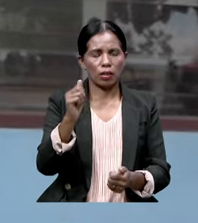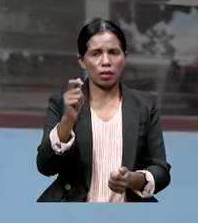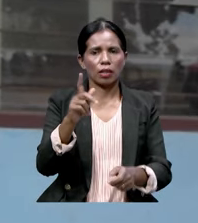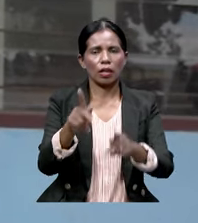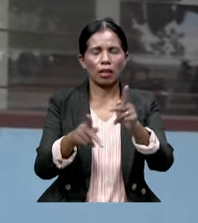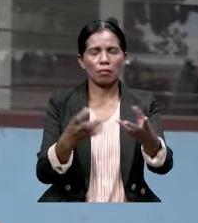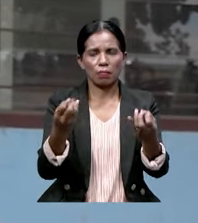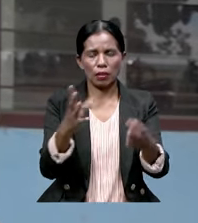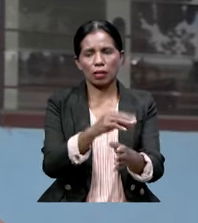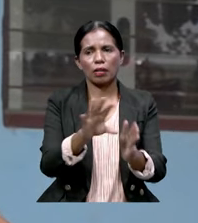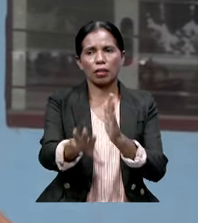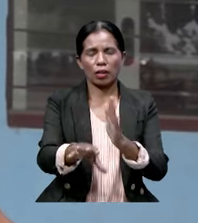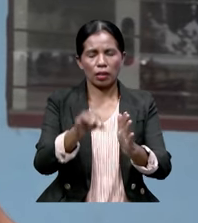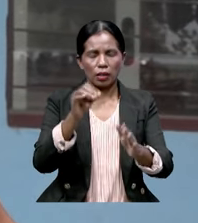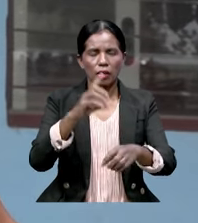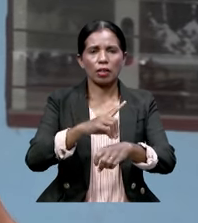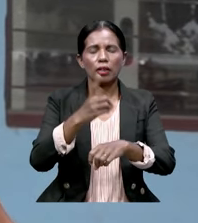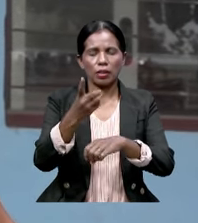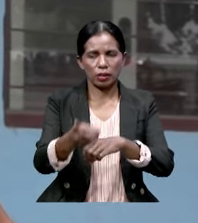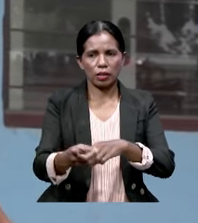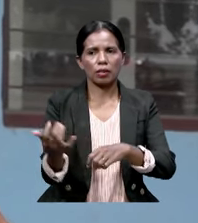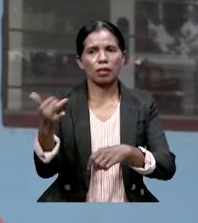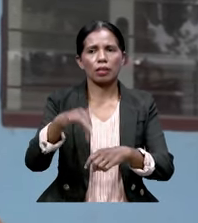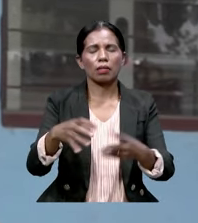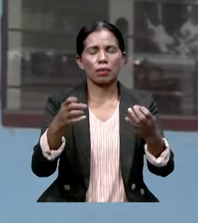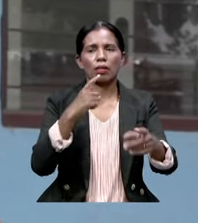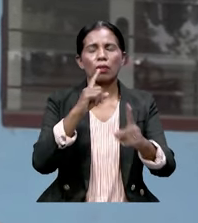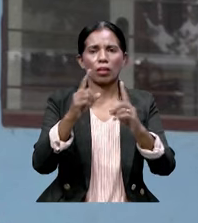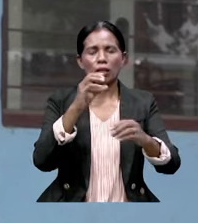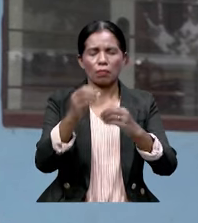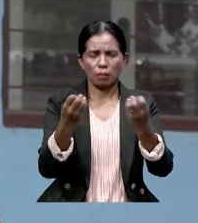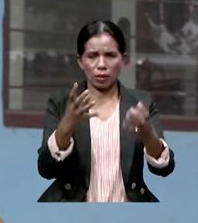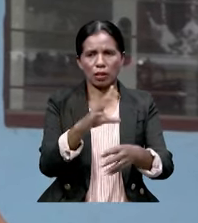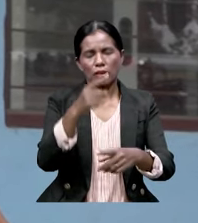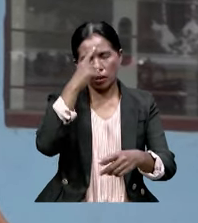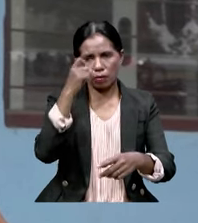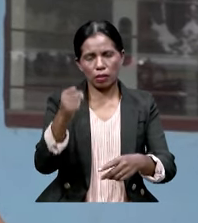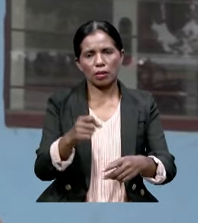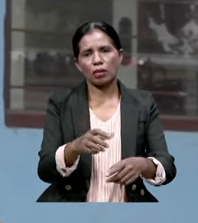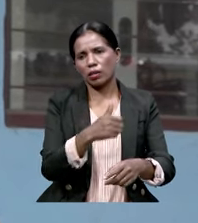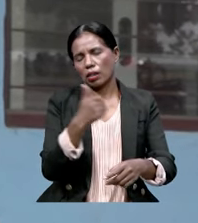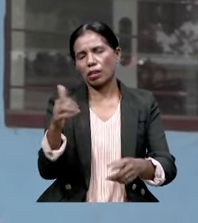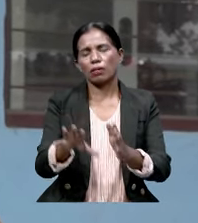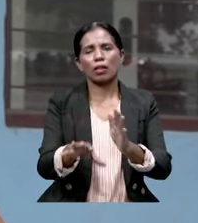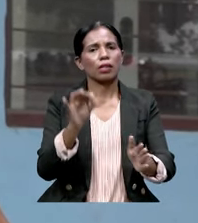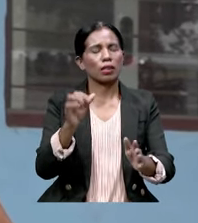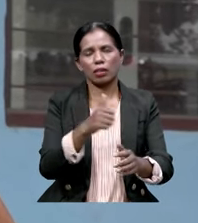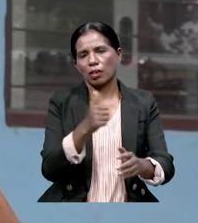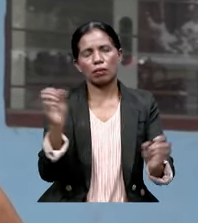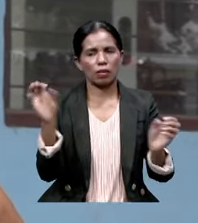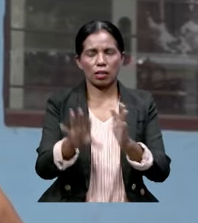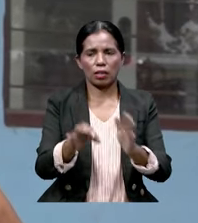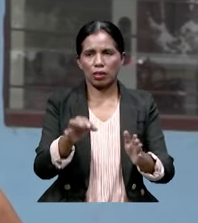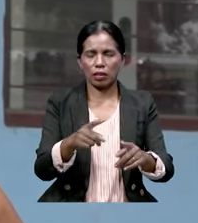comunidade barak nebe maketan inundação sira barak questionalos tamba de diam balu hetan balu la hetan tamba ne maka